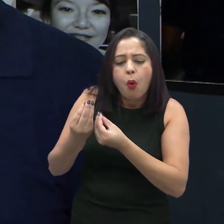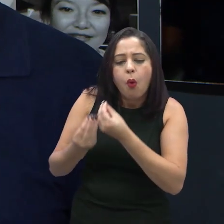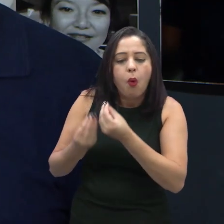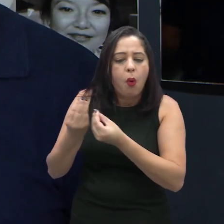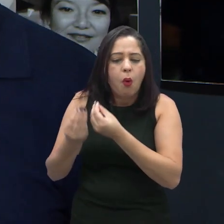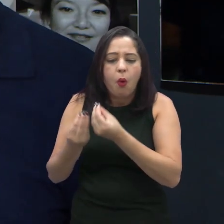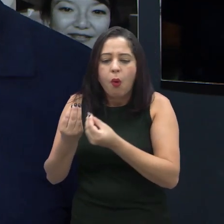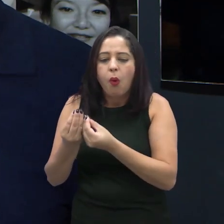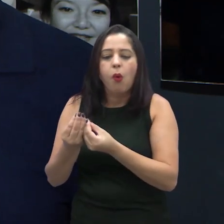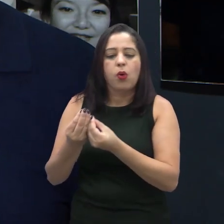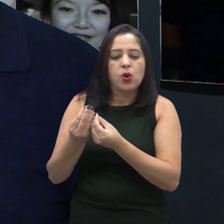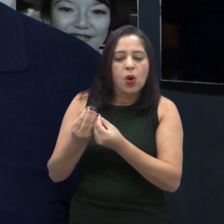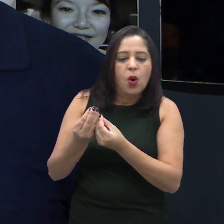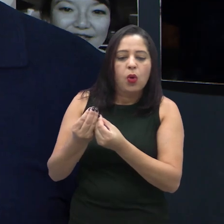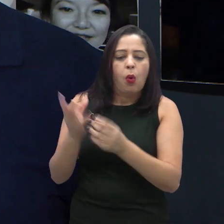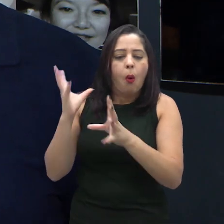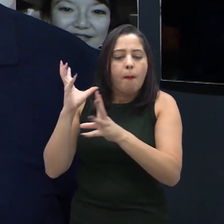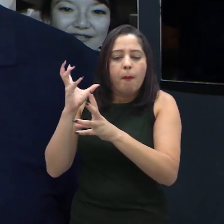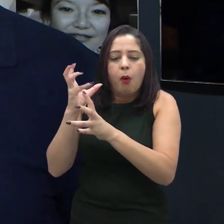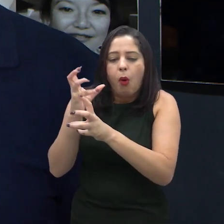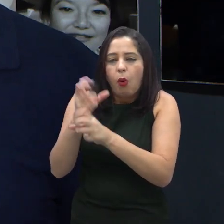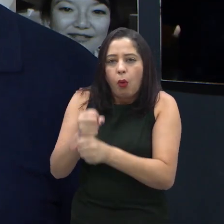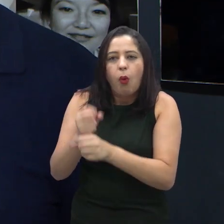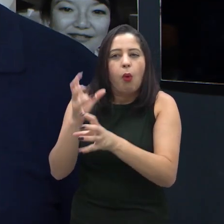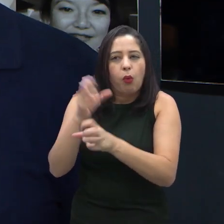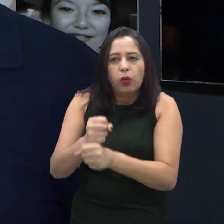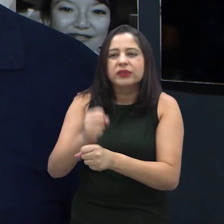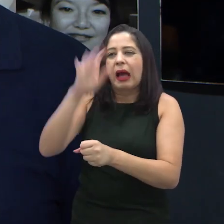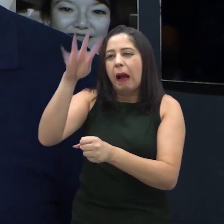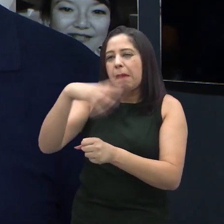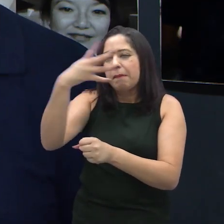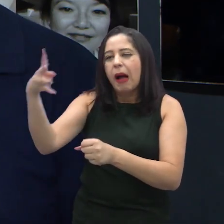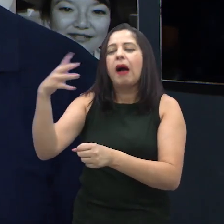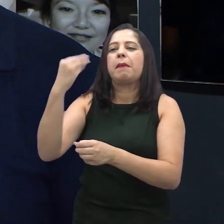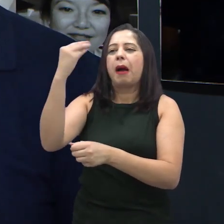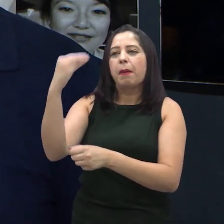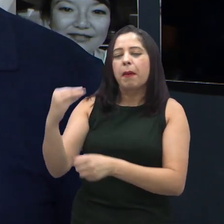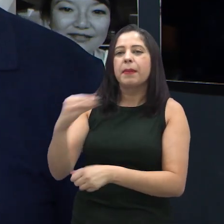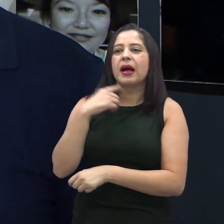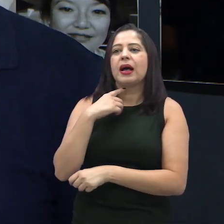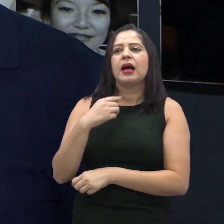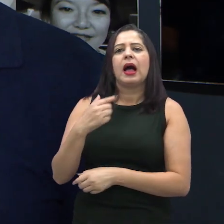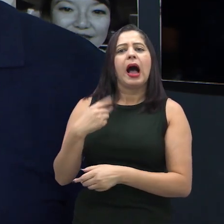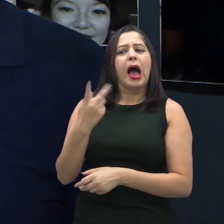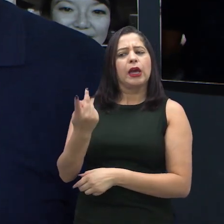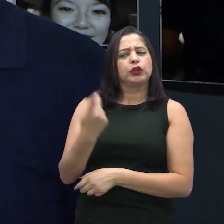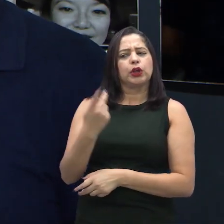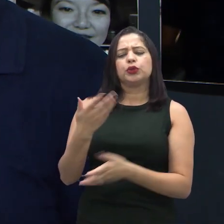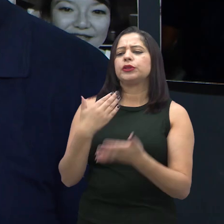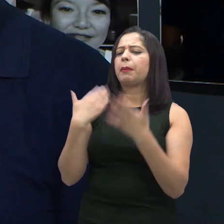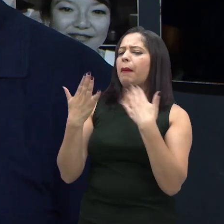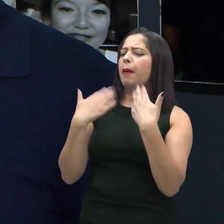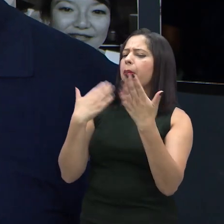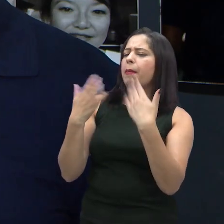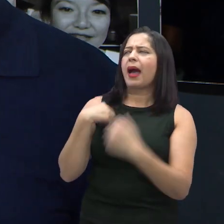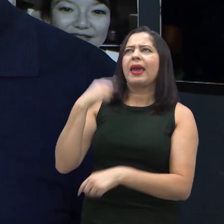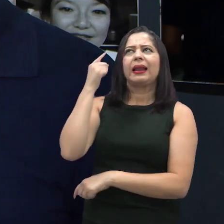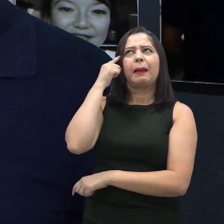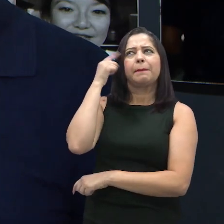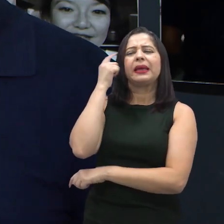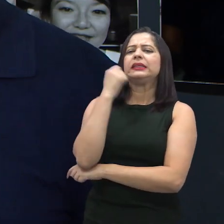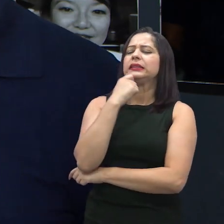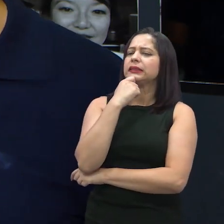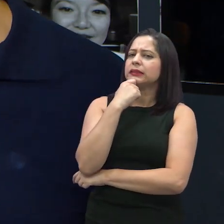os pontos, né? E com isso a gente começou um bate-papo, um bate-bola de ver como é que ficaria isso o mais dinâmico possível